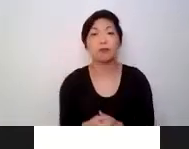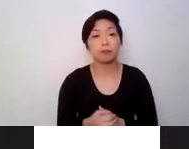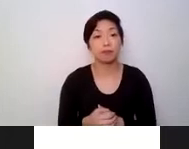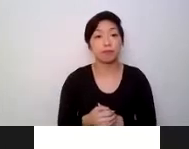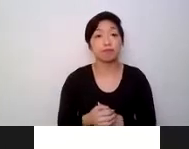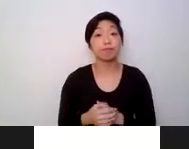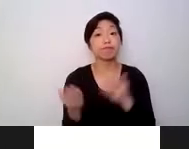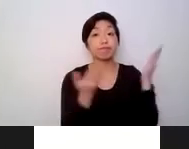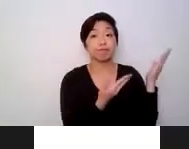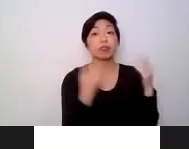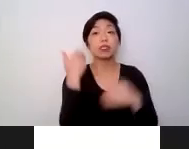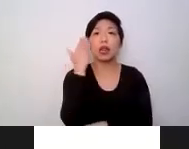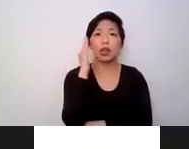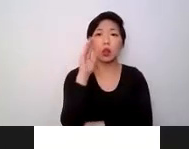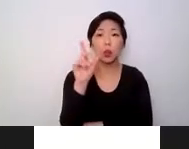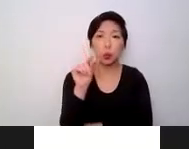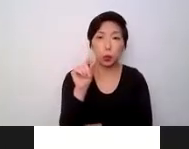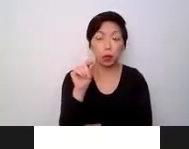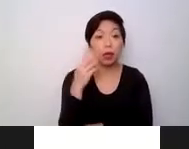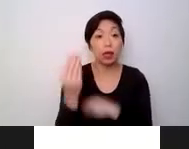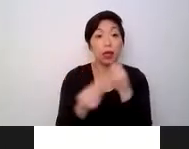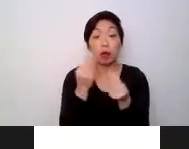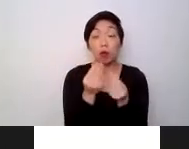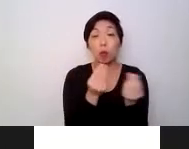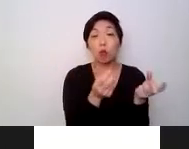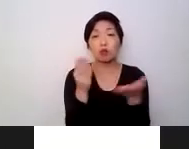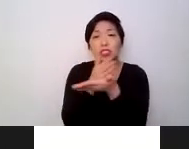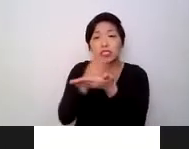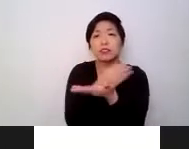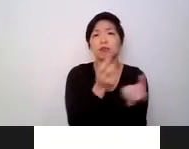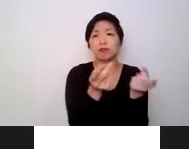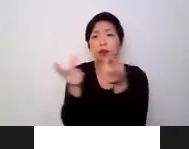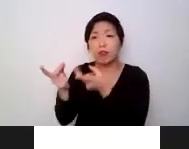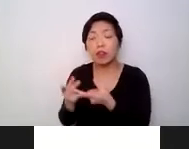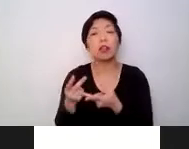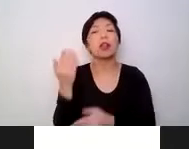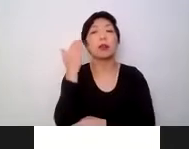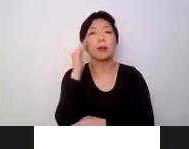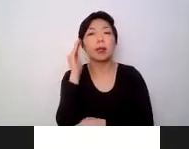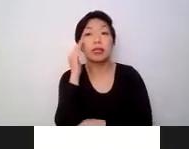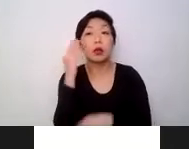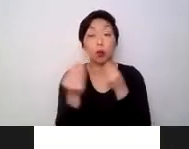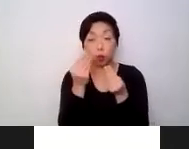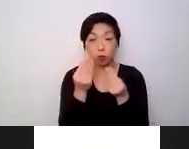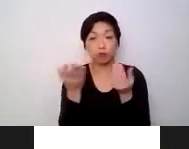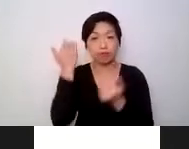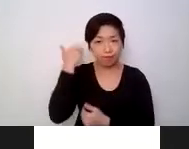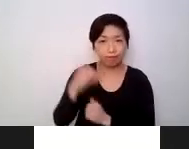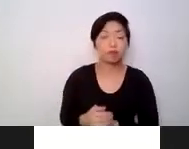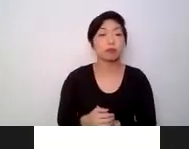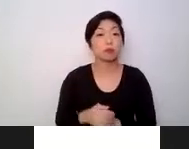vocês entenderem como que foi loteada essa região, né, para facilitar e entender como que era. Essa região,